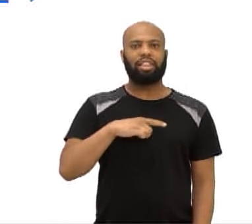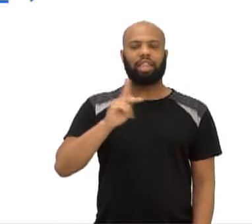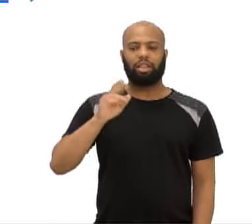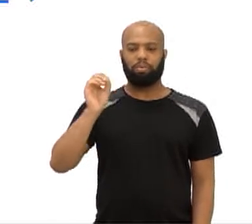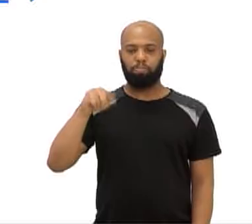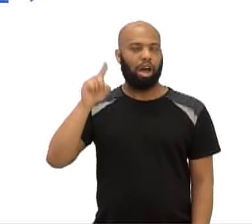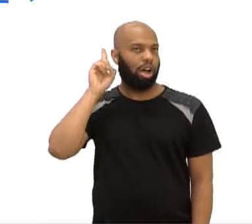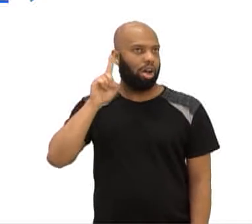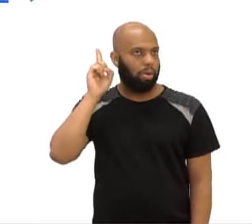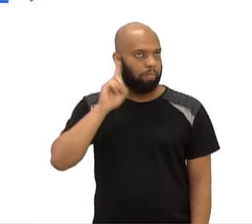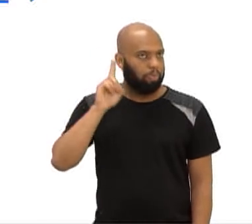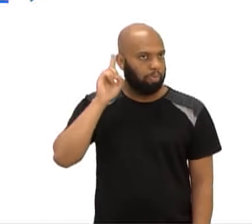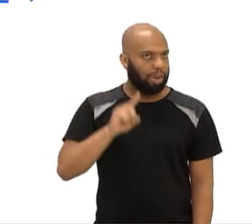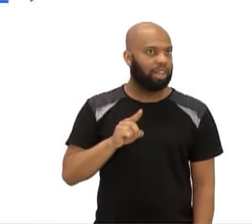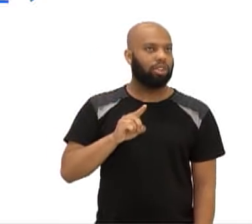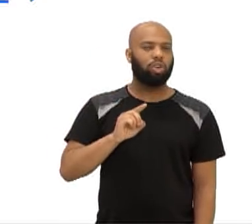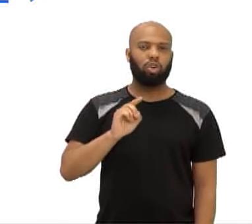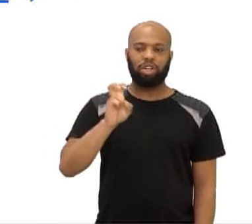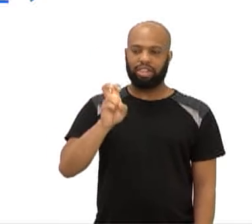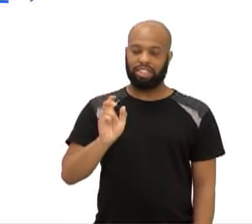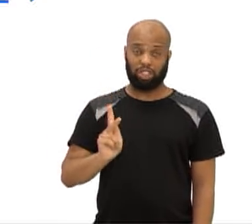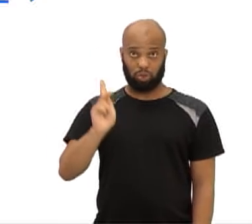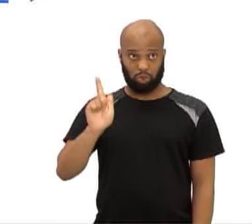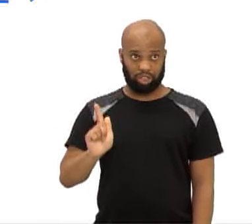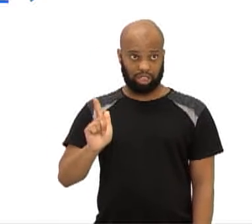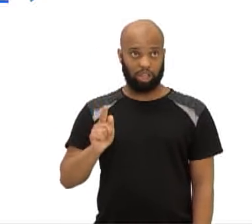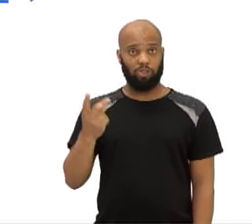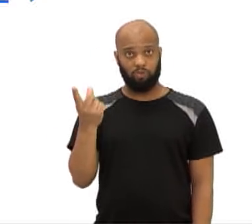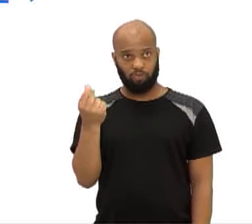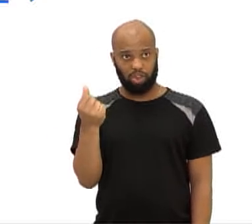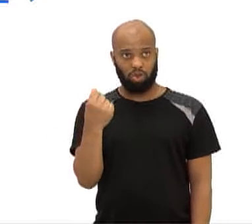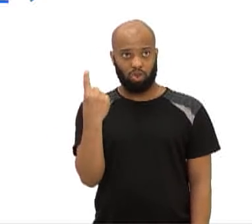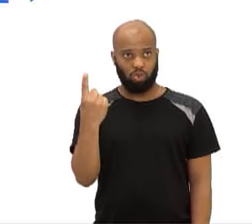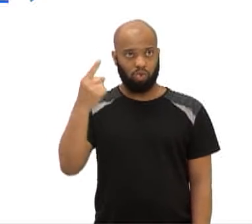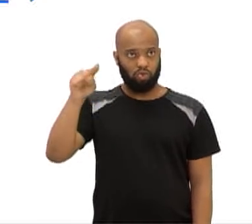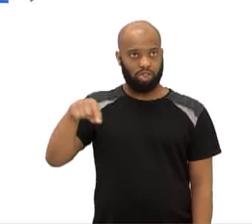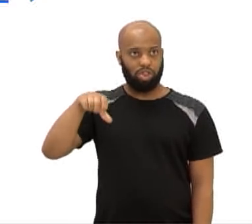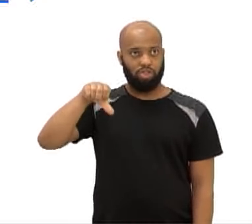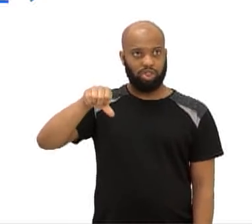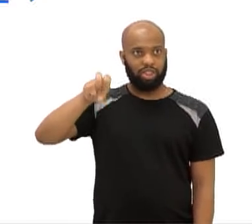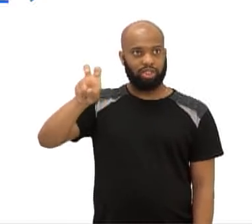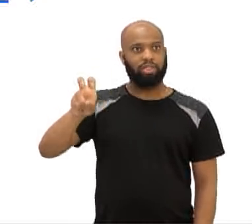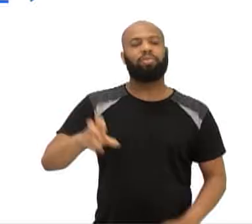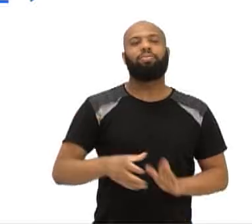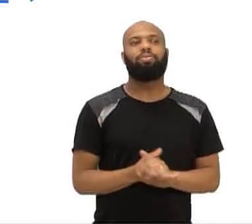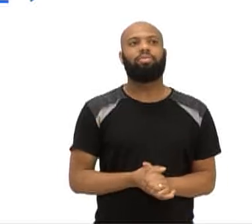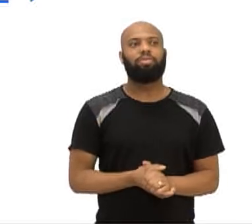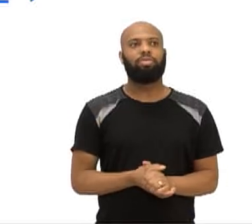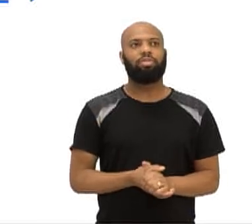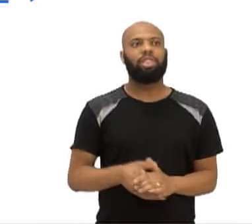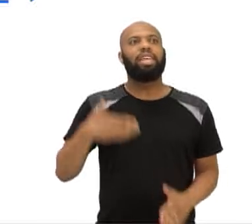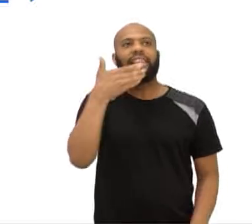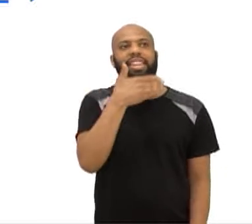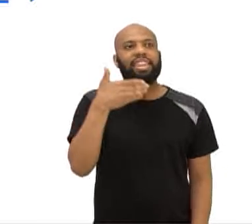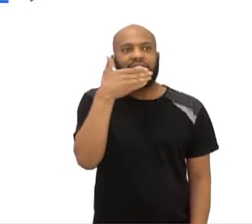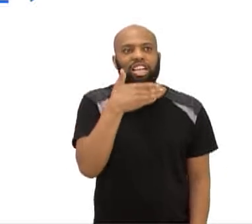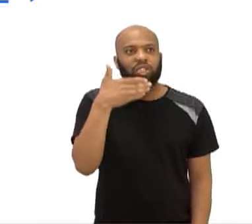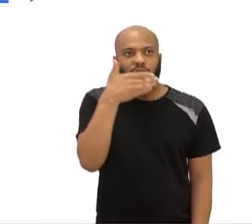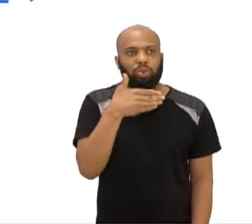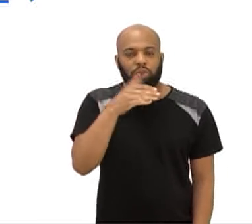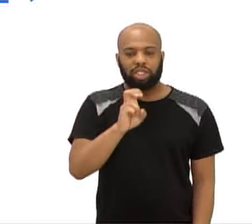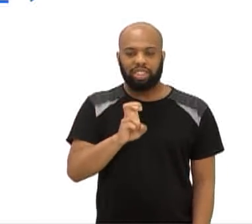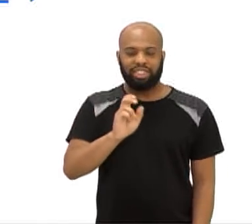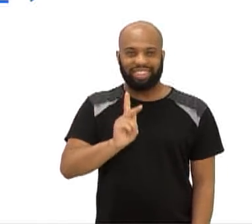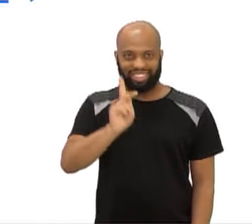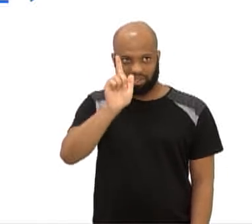de trigo, Roseflor, pacote de 5 quilos, R$ 1,95. Açúcar cristal